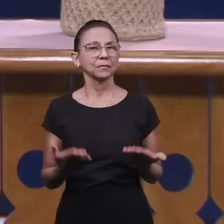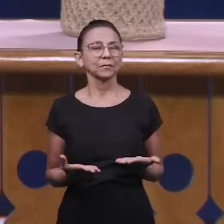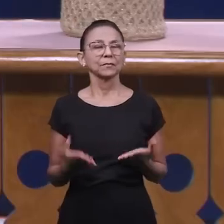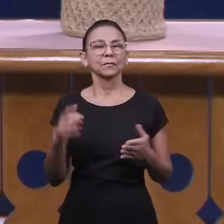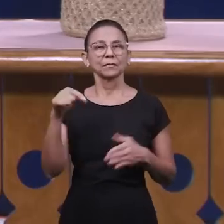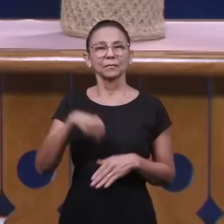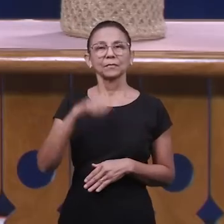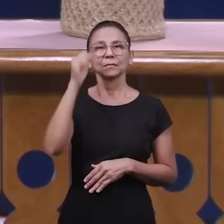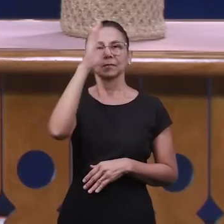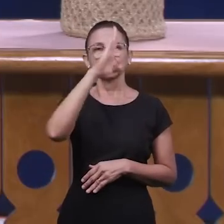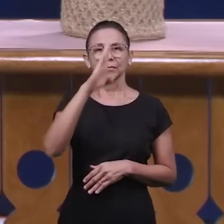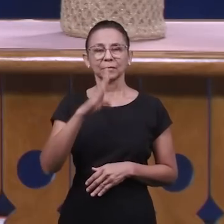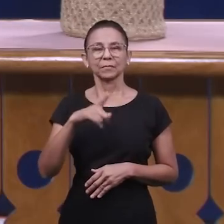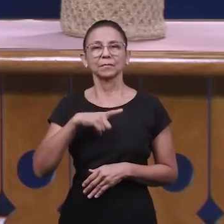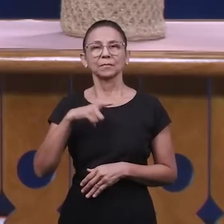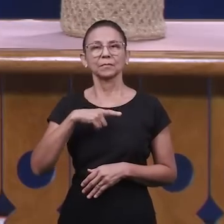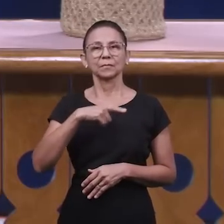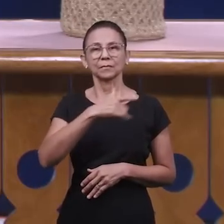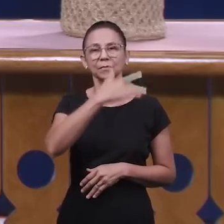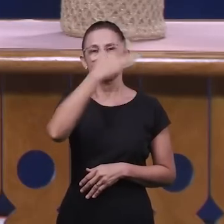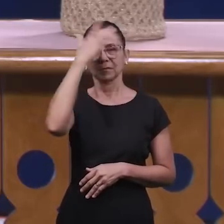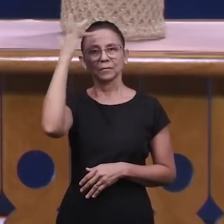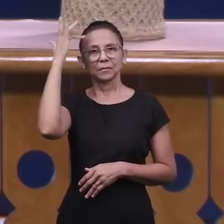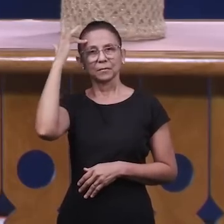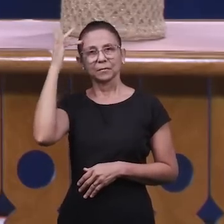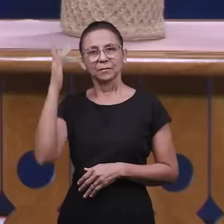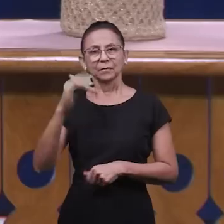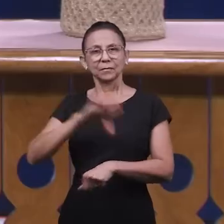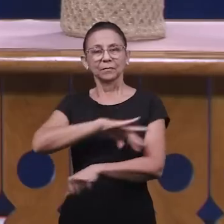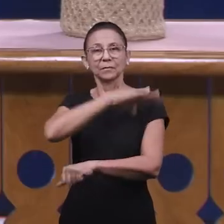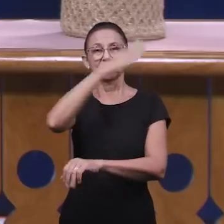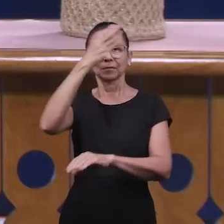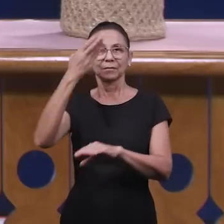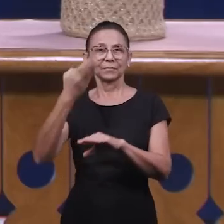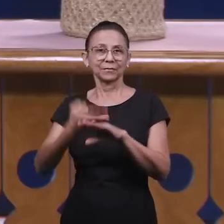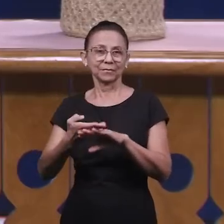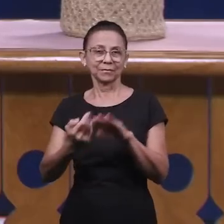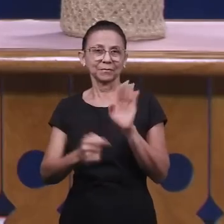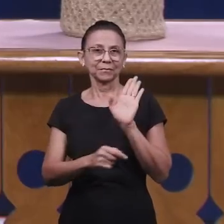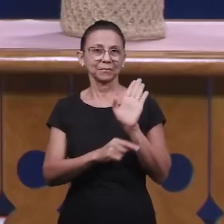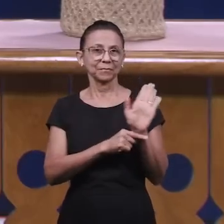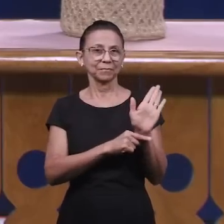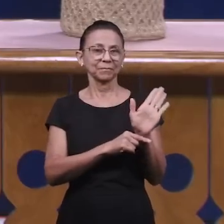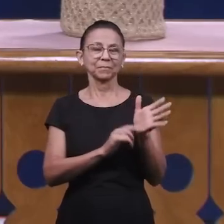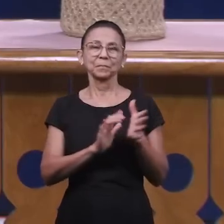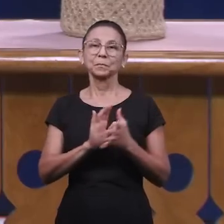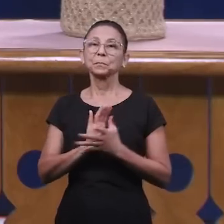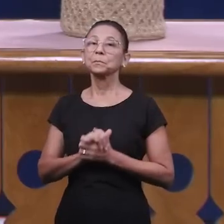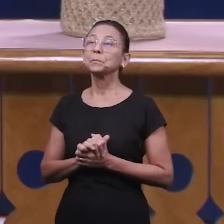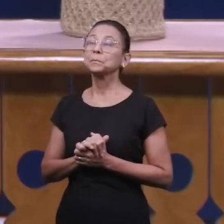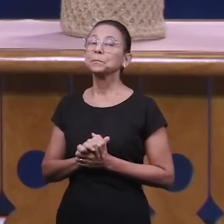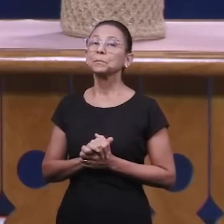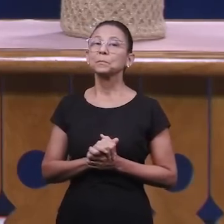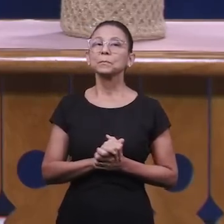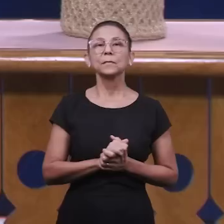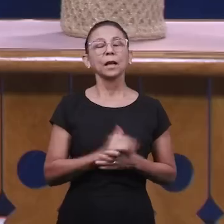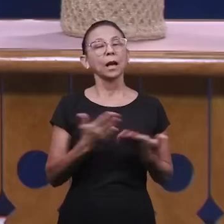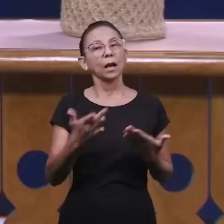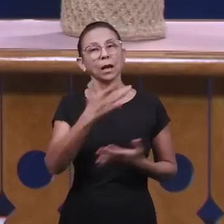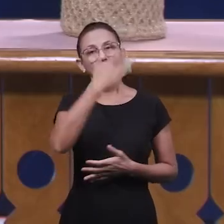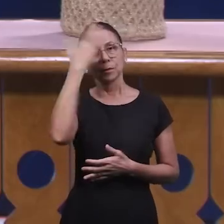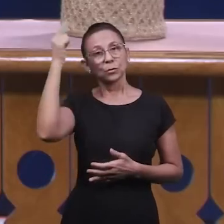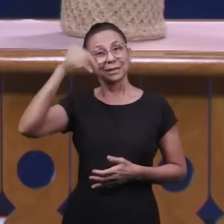Code agora não é o WhatsApp. Agora você vai ser redirecionado para uma ligação 0800, que é gratuita, o número é esse que está aparecendo na